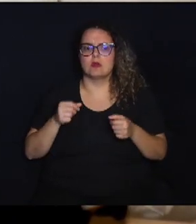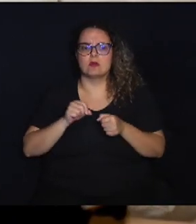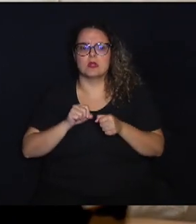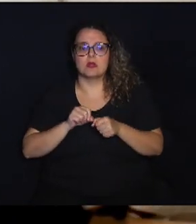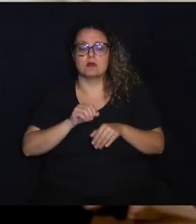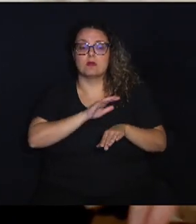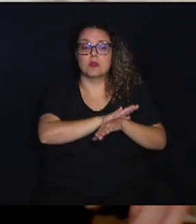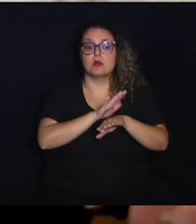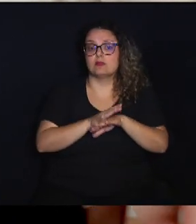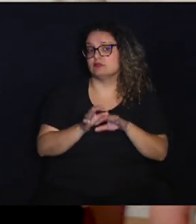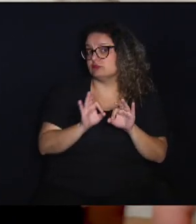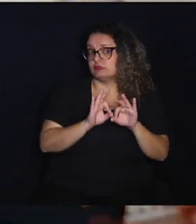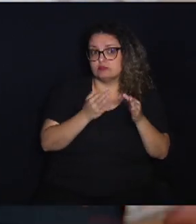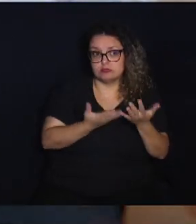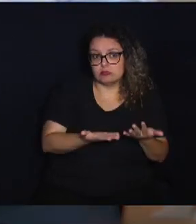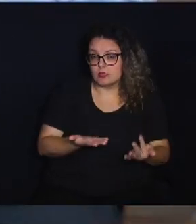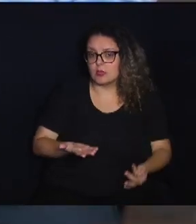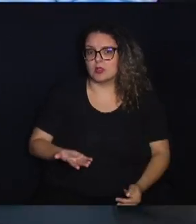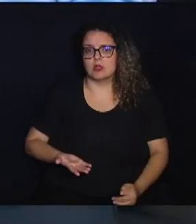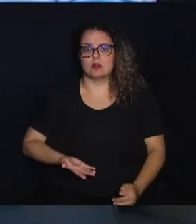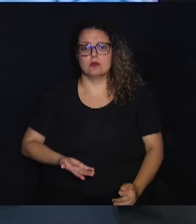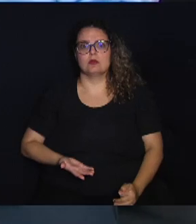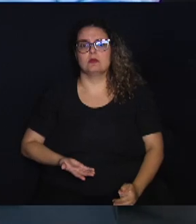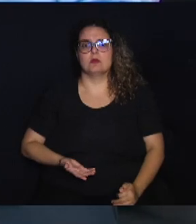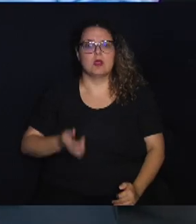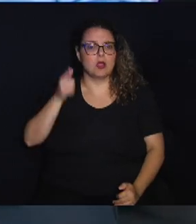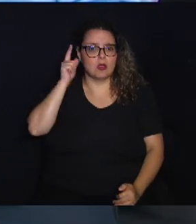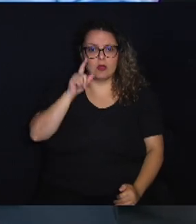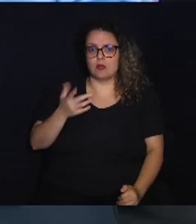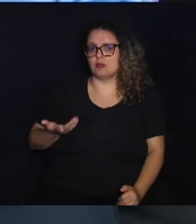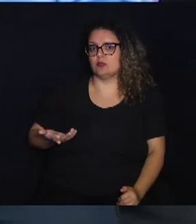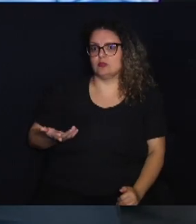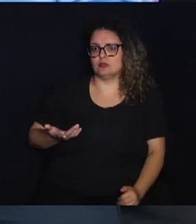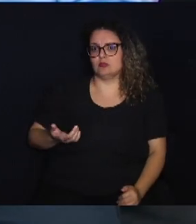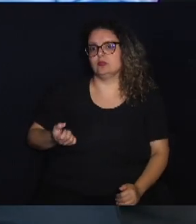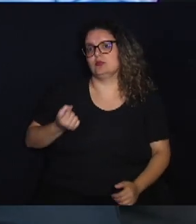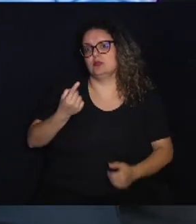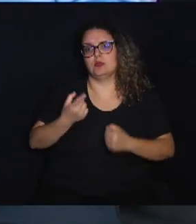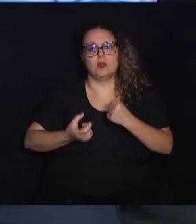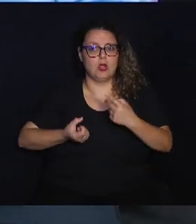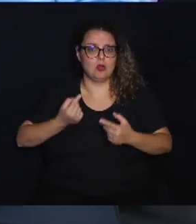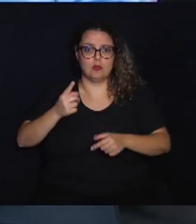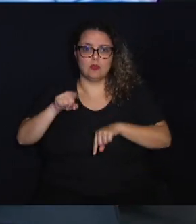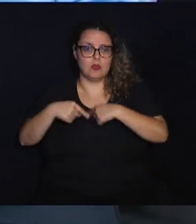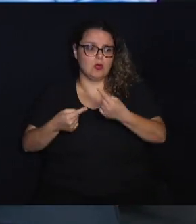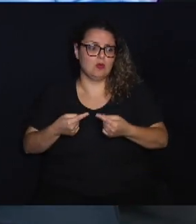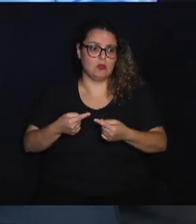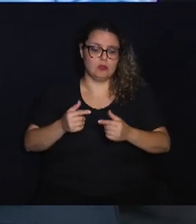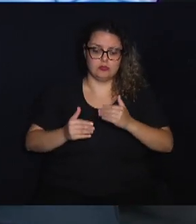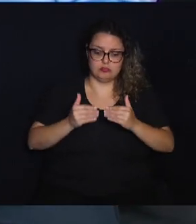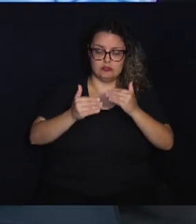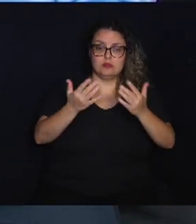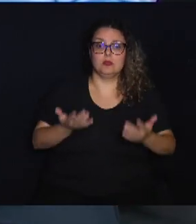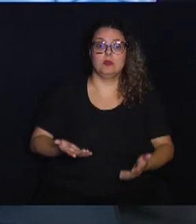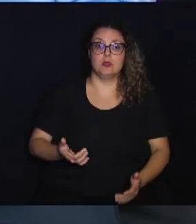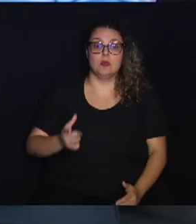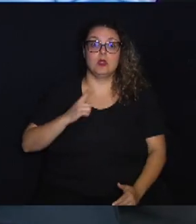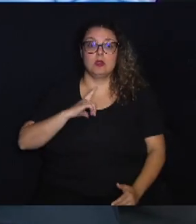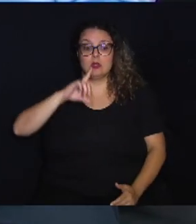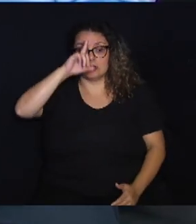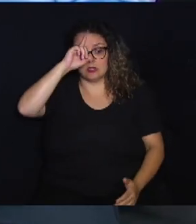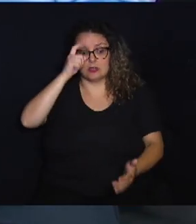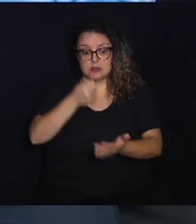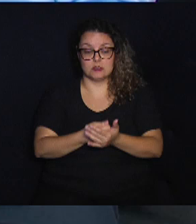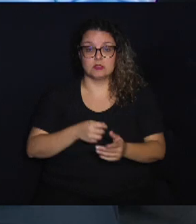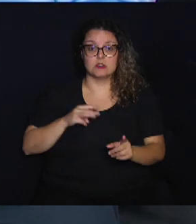algum parente da família a conquistar algum outro degrau também, mas eu tenho que definir essa